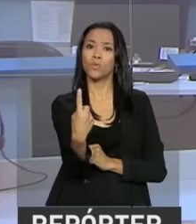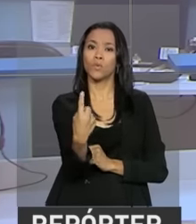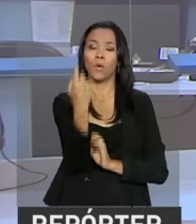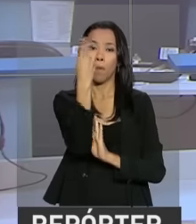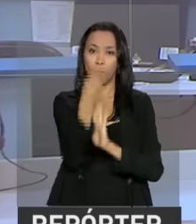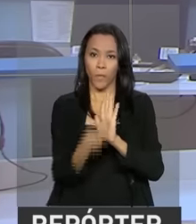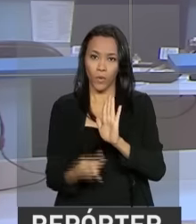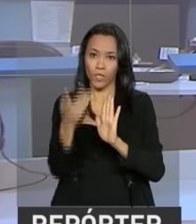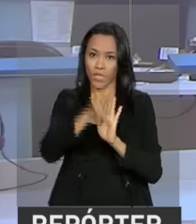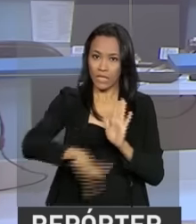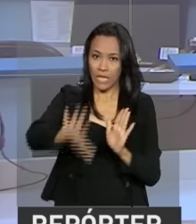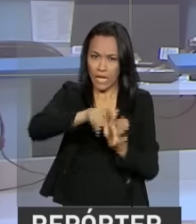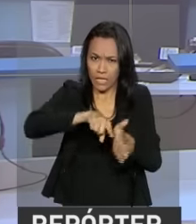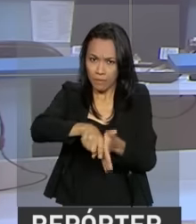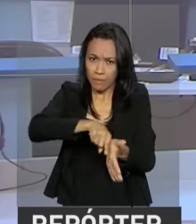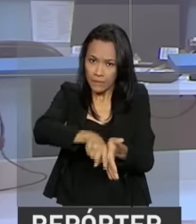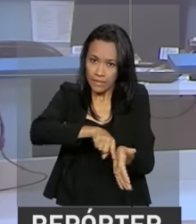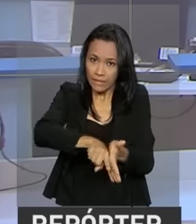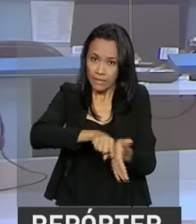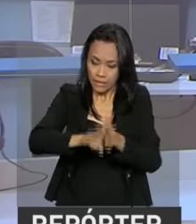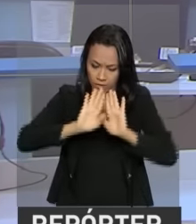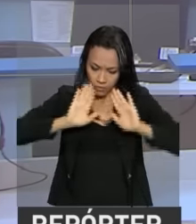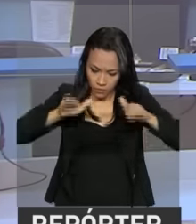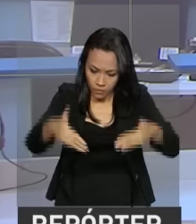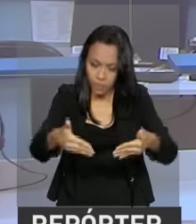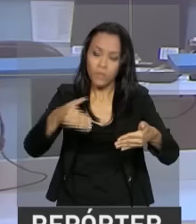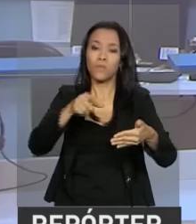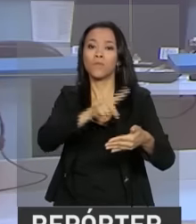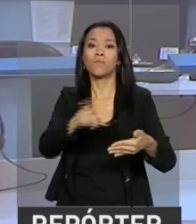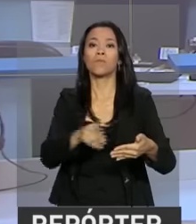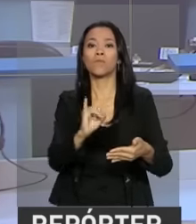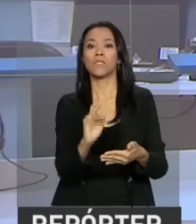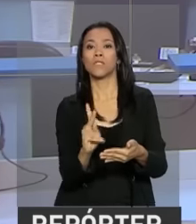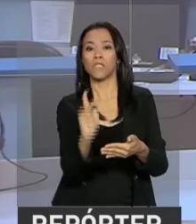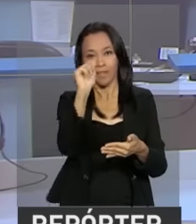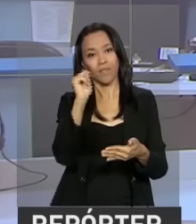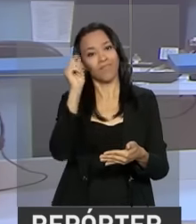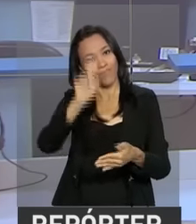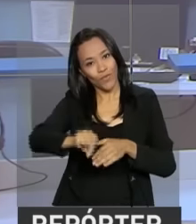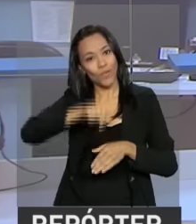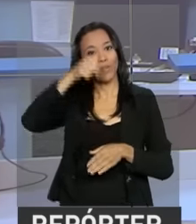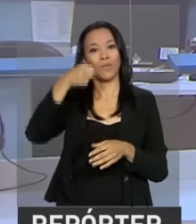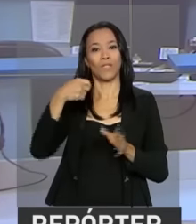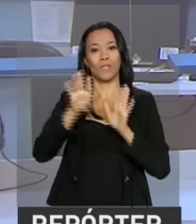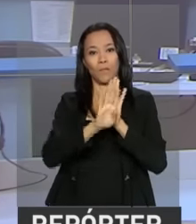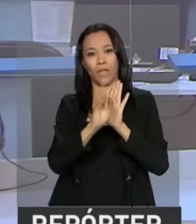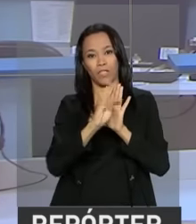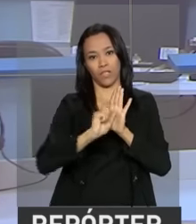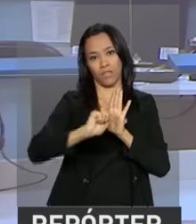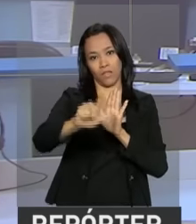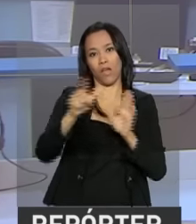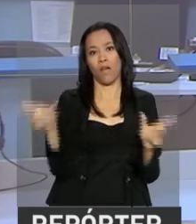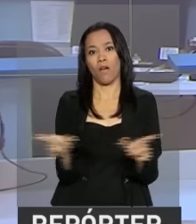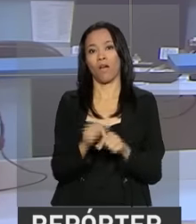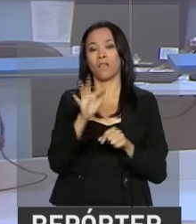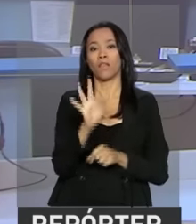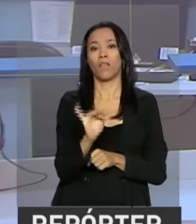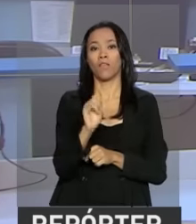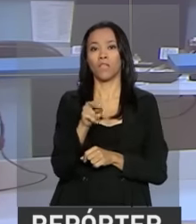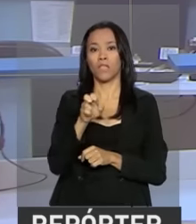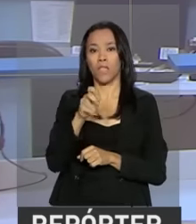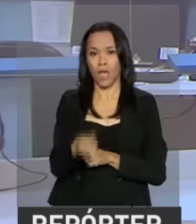brasileiras que se dedicam à pesquisa sobre o zica foram contemplados no edital da fnep totalizando